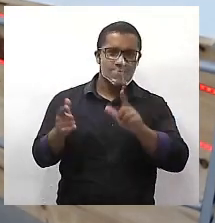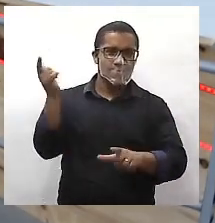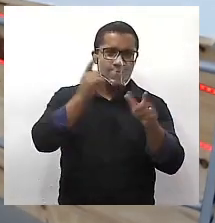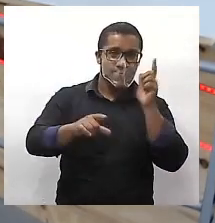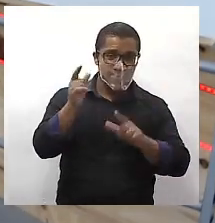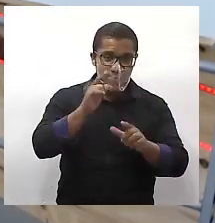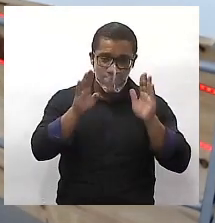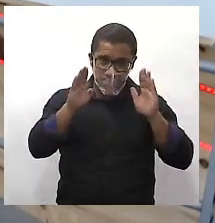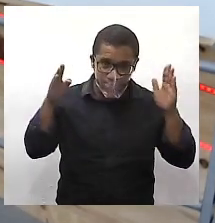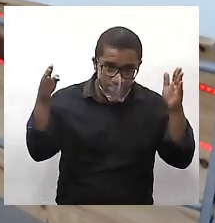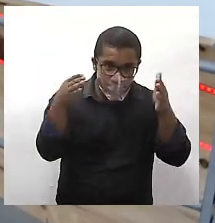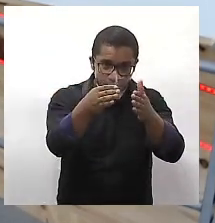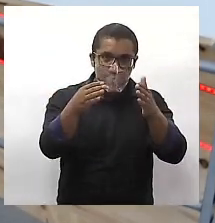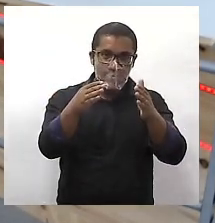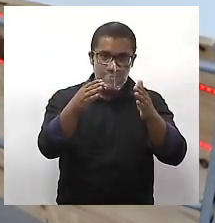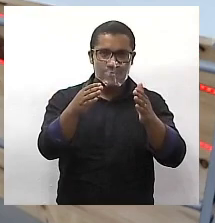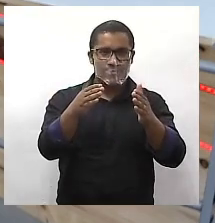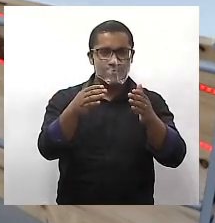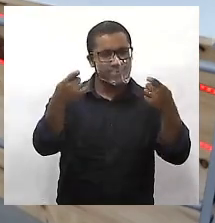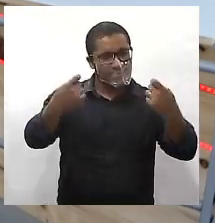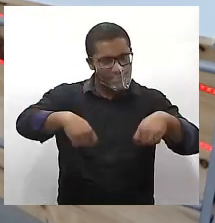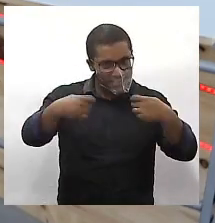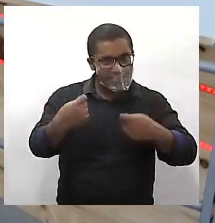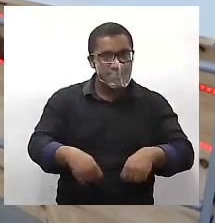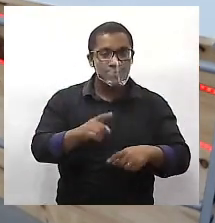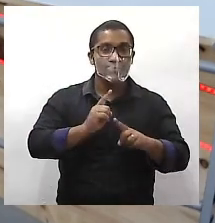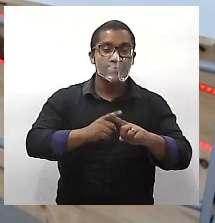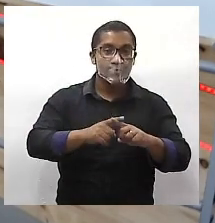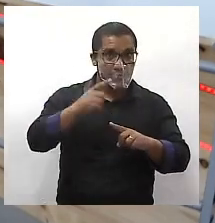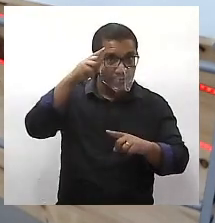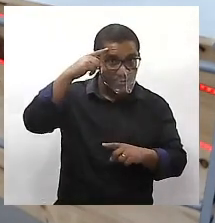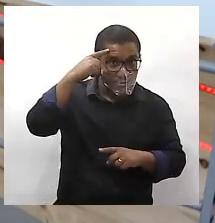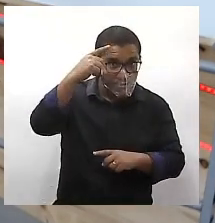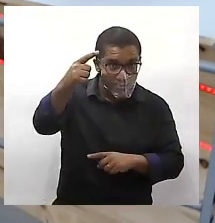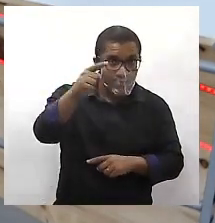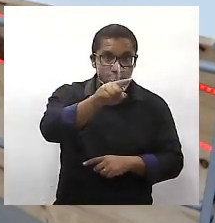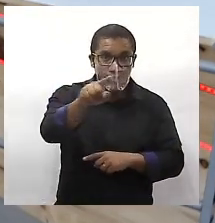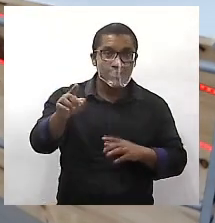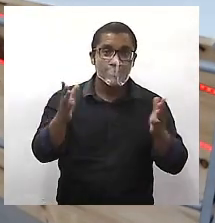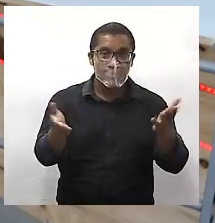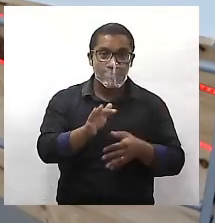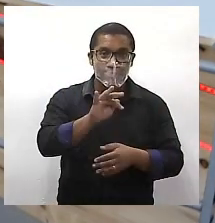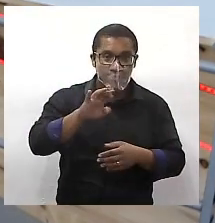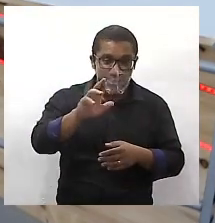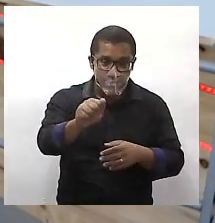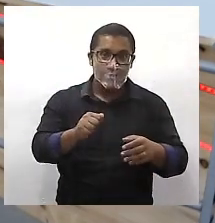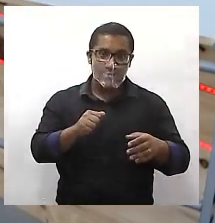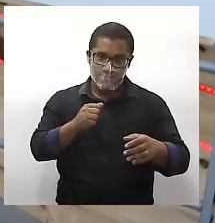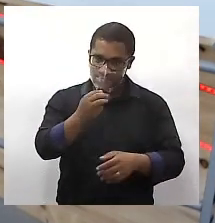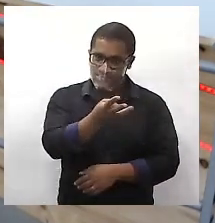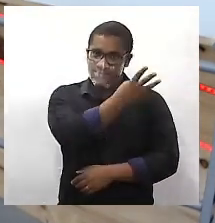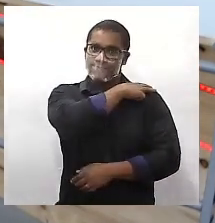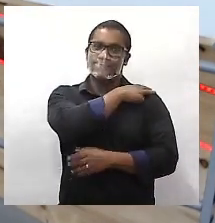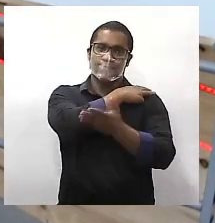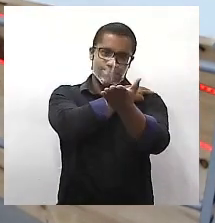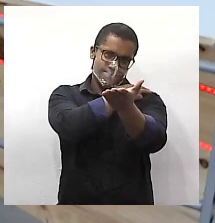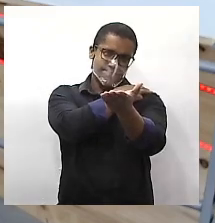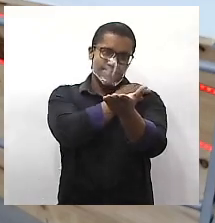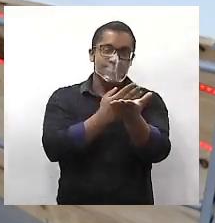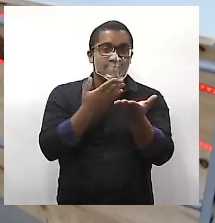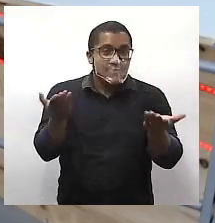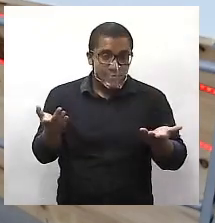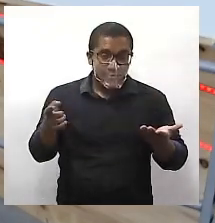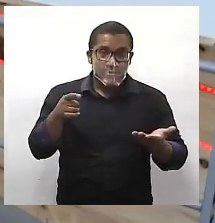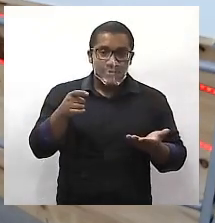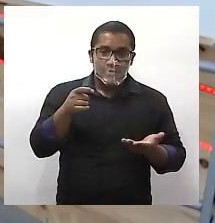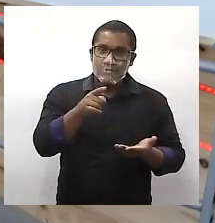e muita concentração, porque vocês vão precisar, porque lembre que agora vocês são feras terceiros anistas, tá? E assim, as obrigações